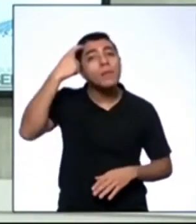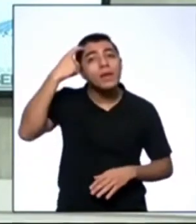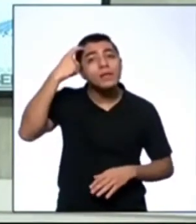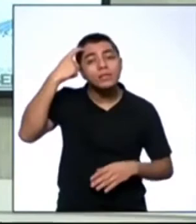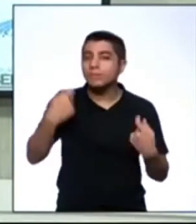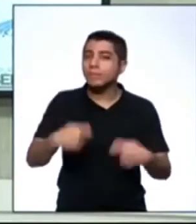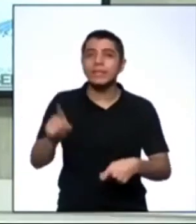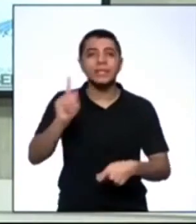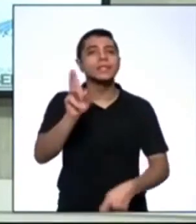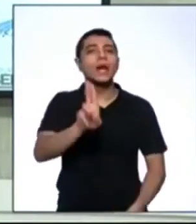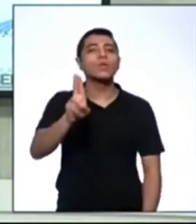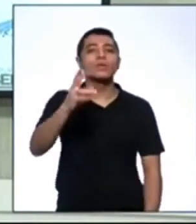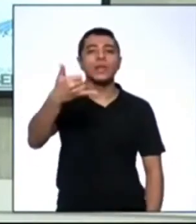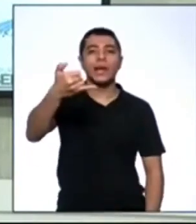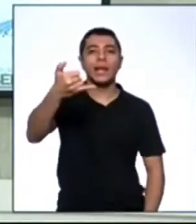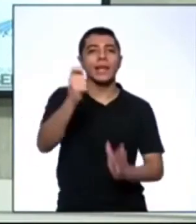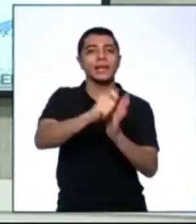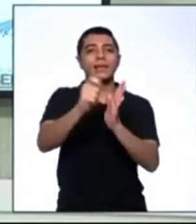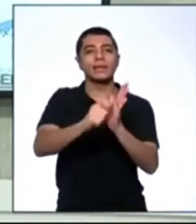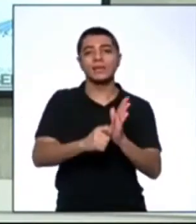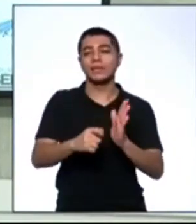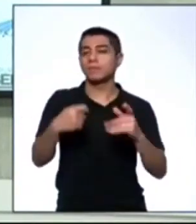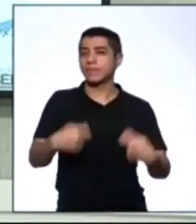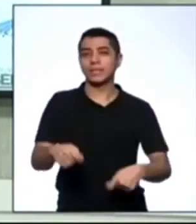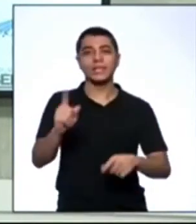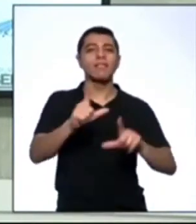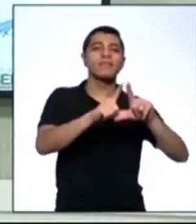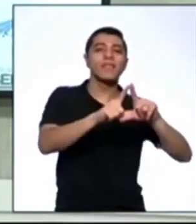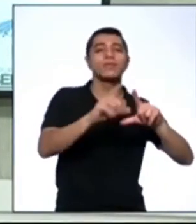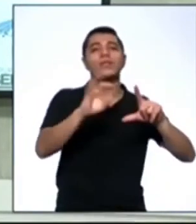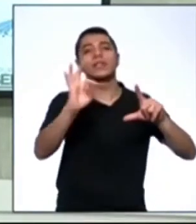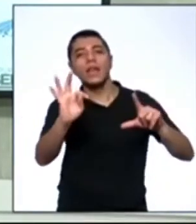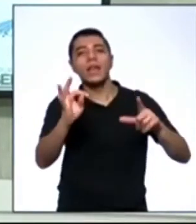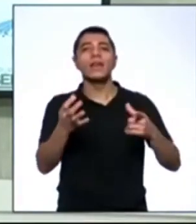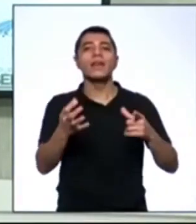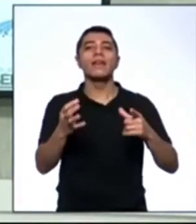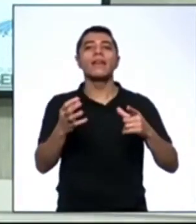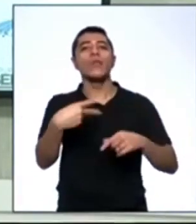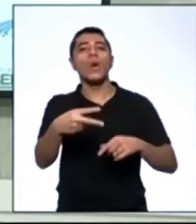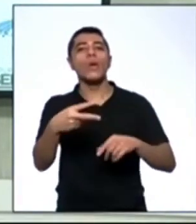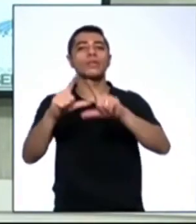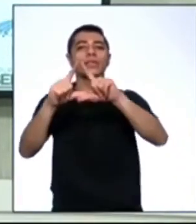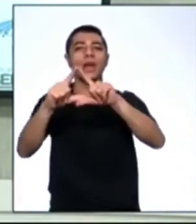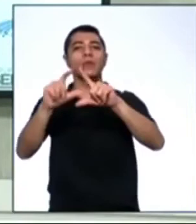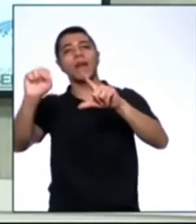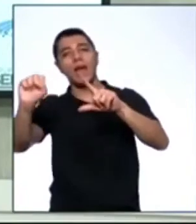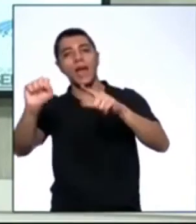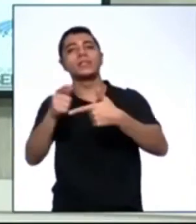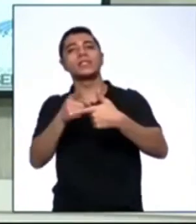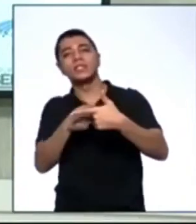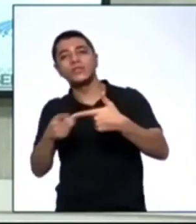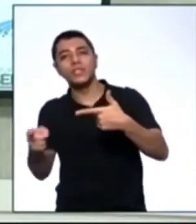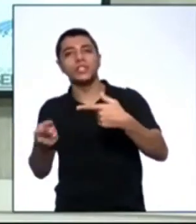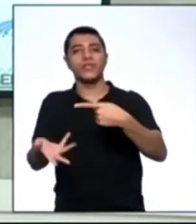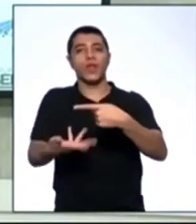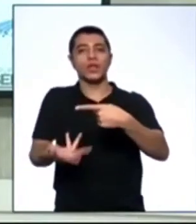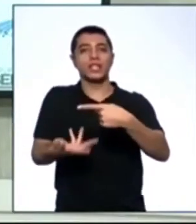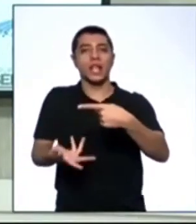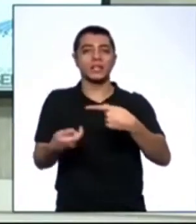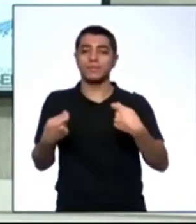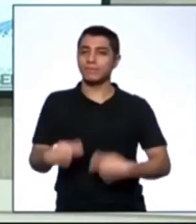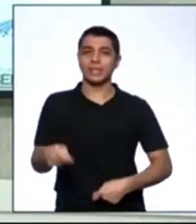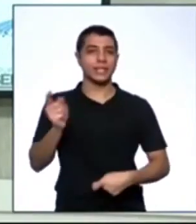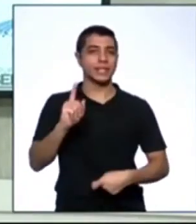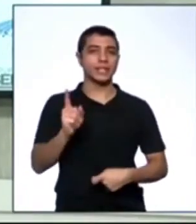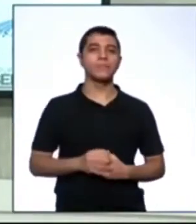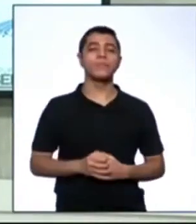a caneta e desenvolver a fórmula ΔT, ΔS pela velocidade. Beleza? Muito bem. Vamos fazer